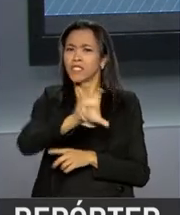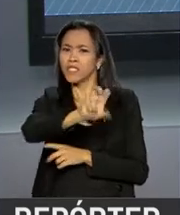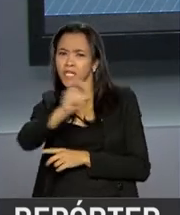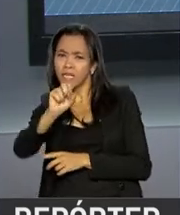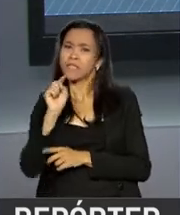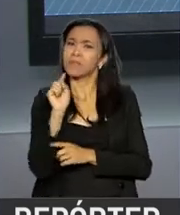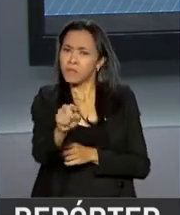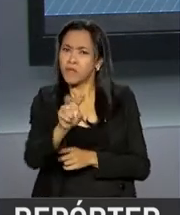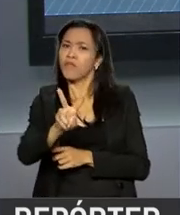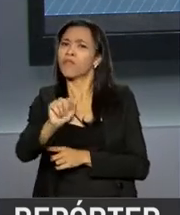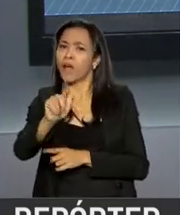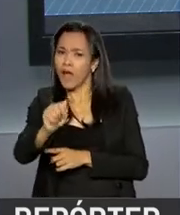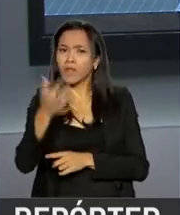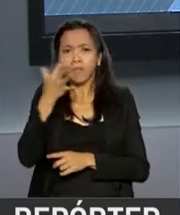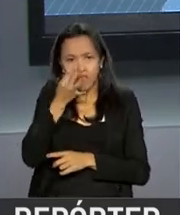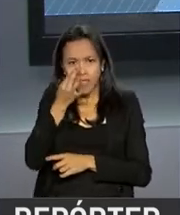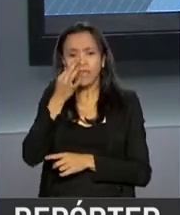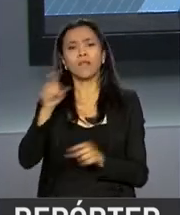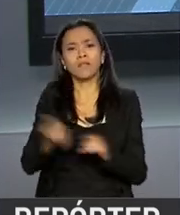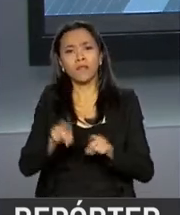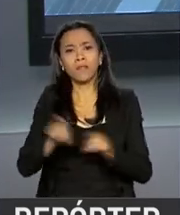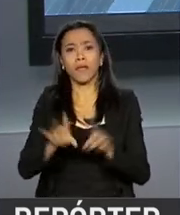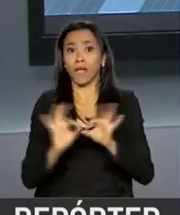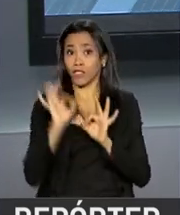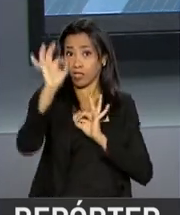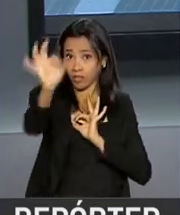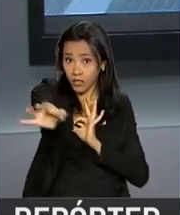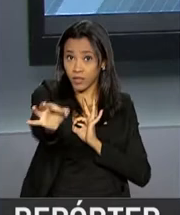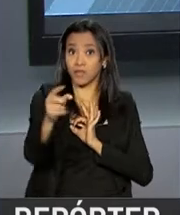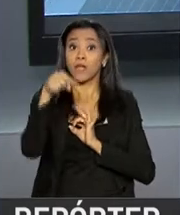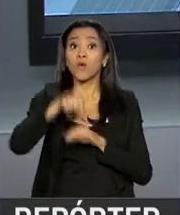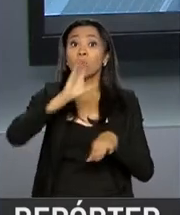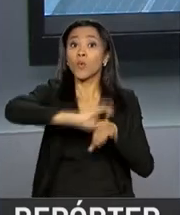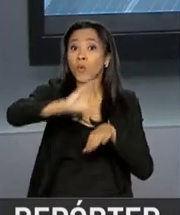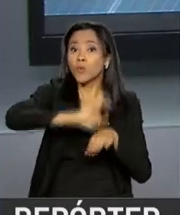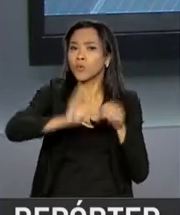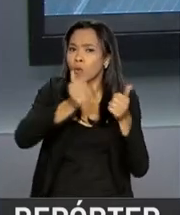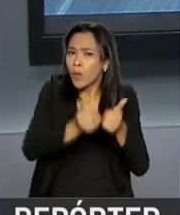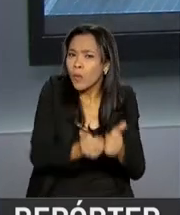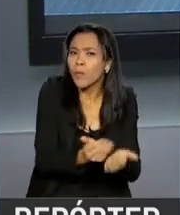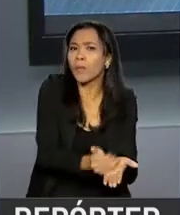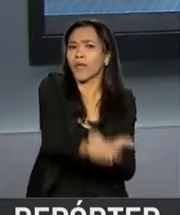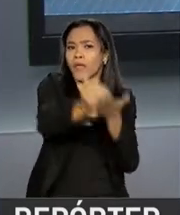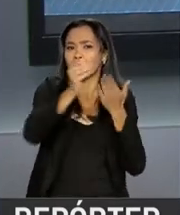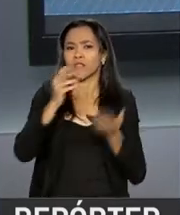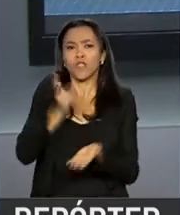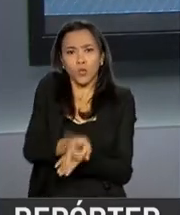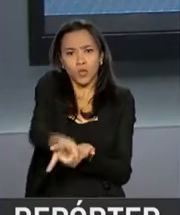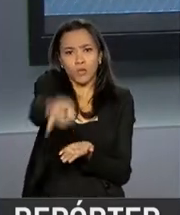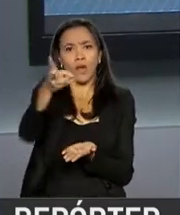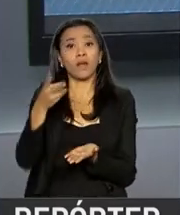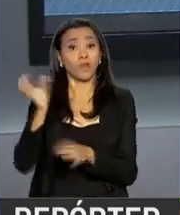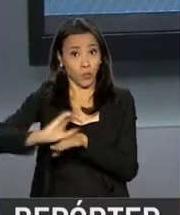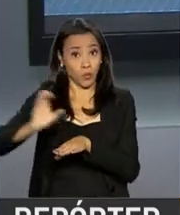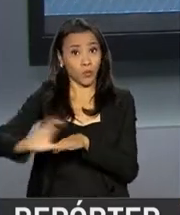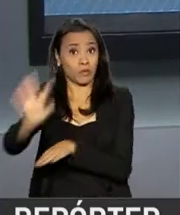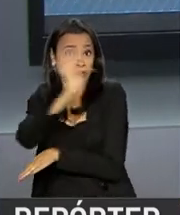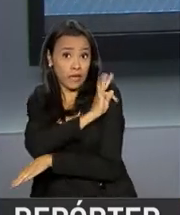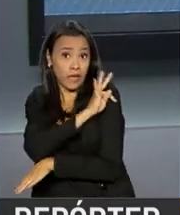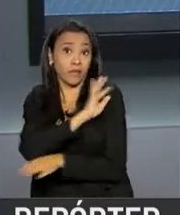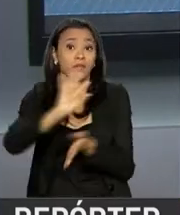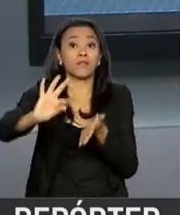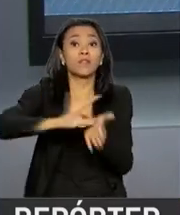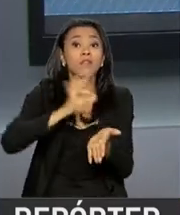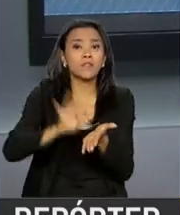presenciais quanto à distância em cursos de formação inicial e continuada e cursos técnicos as inscrições devem